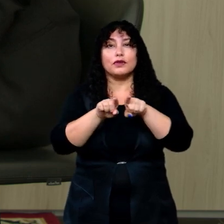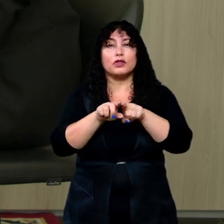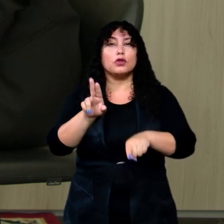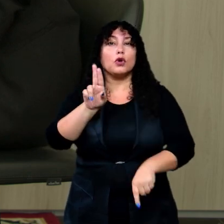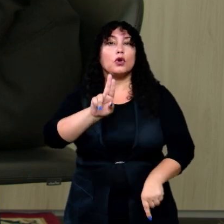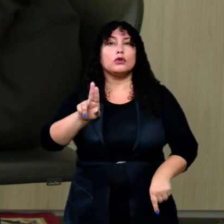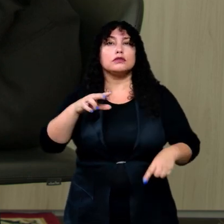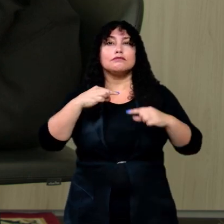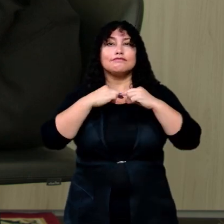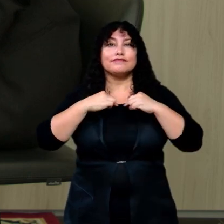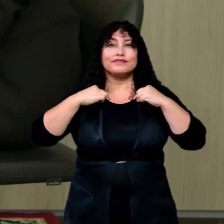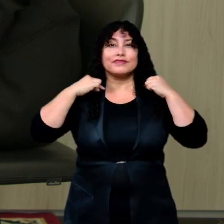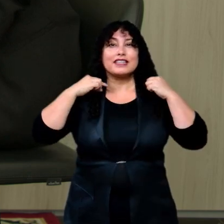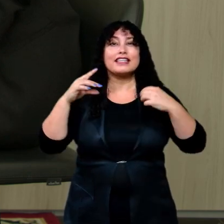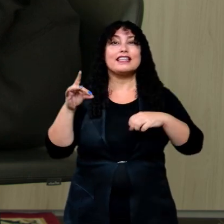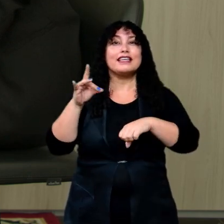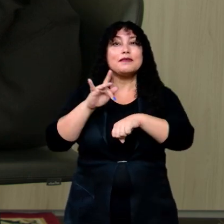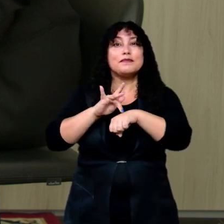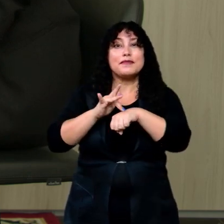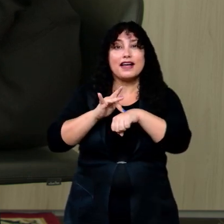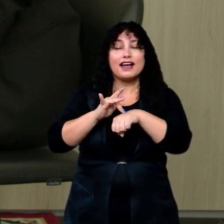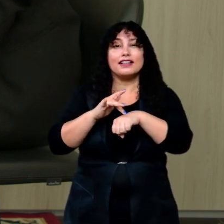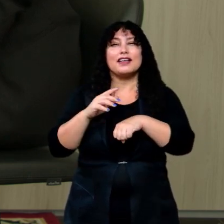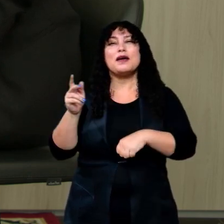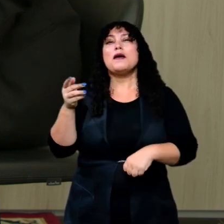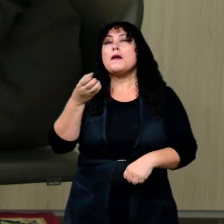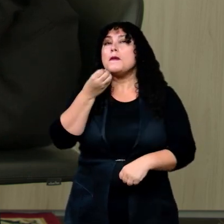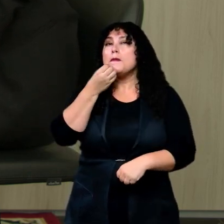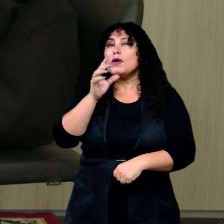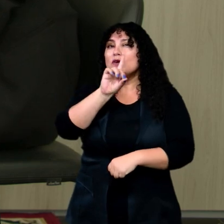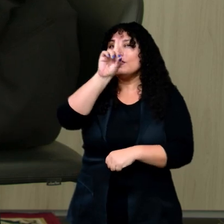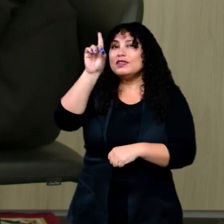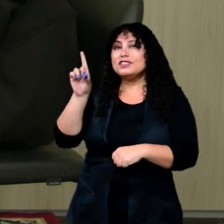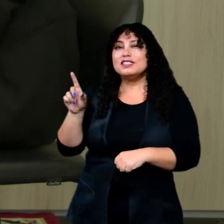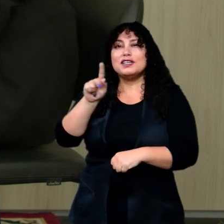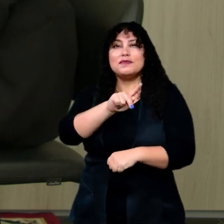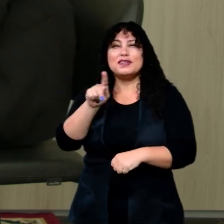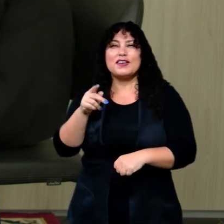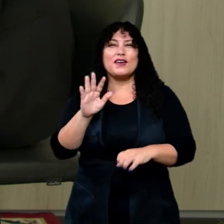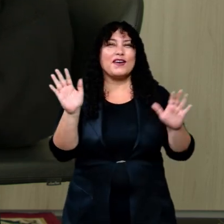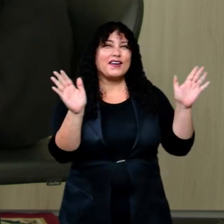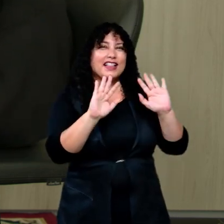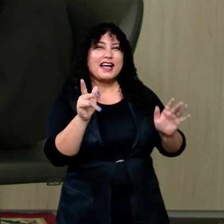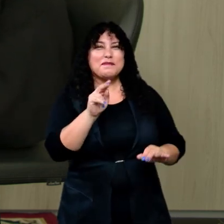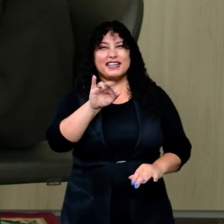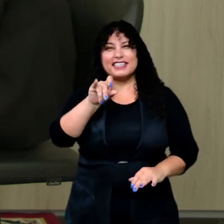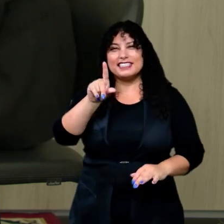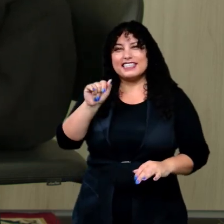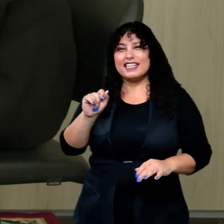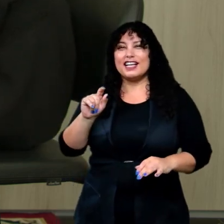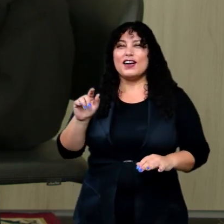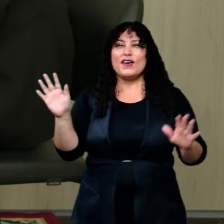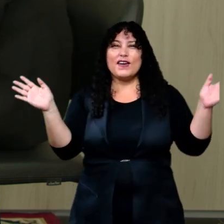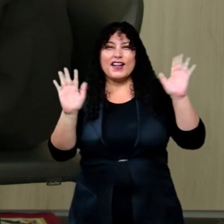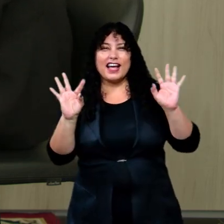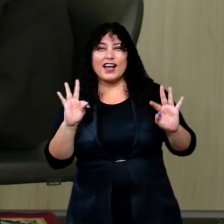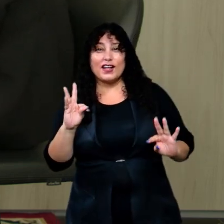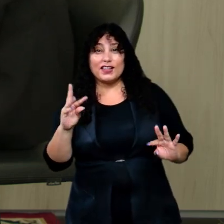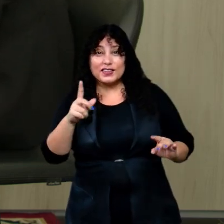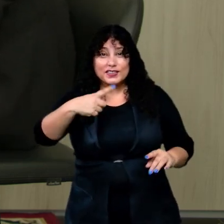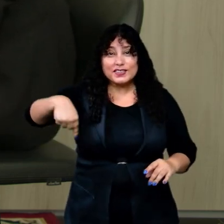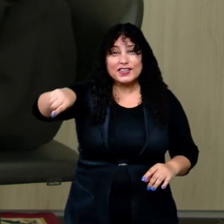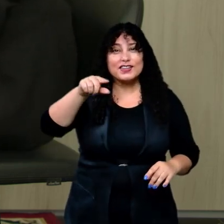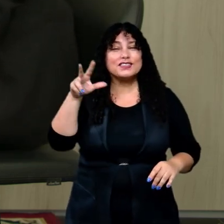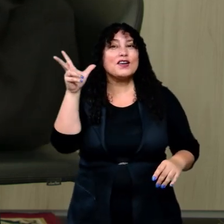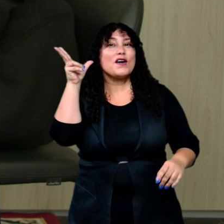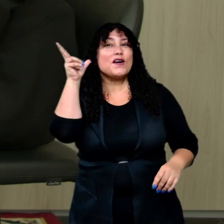usando acessórios em prata. Bom dia, professora. Olá, Priscila. Olá a todos os nossos ouvintes que